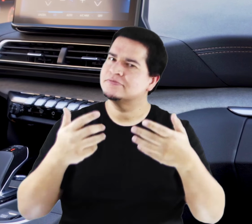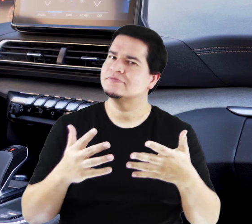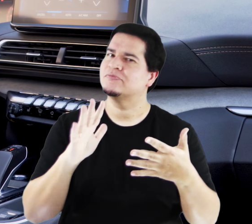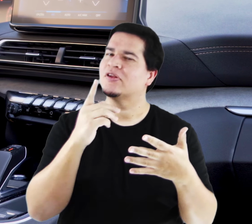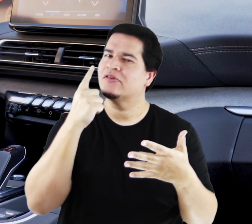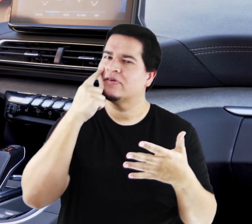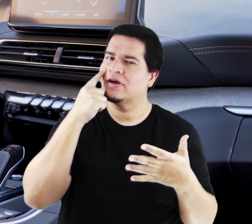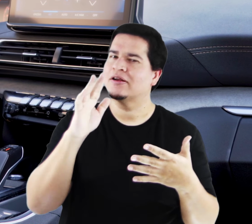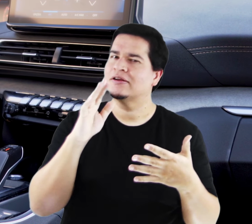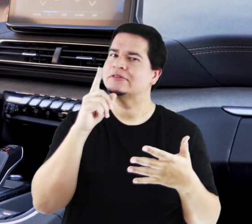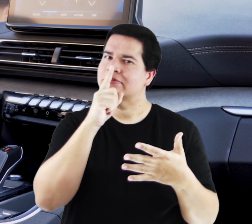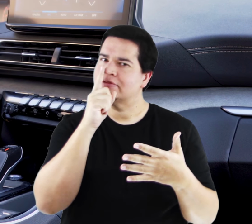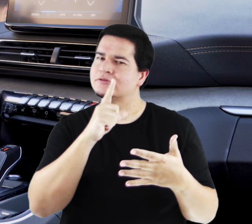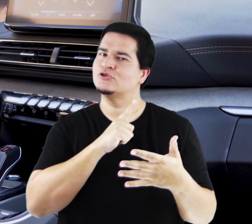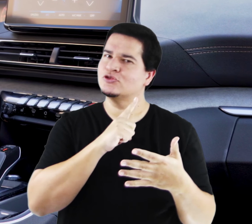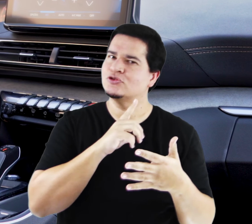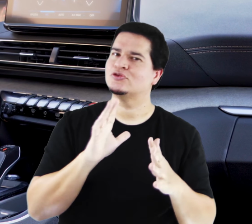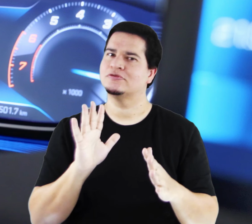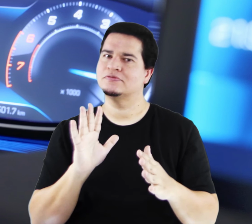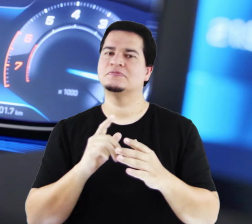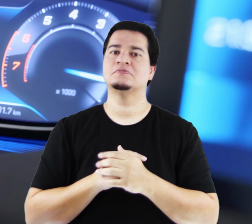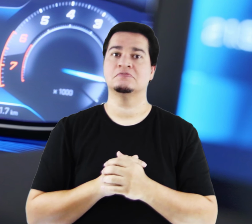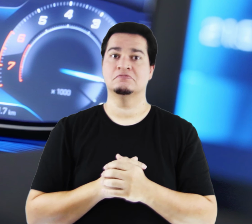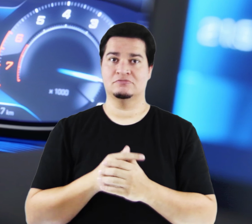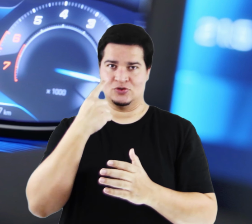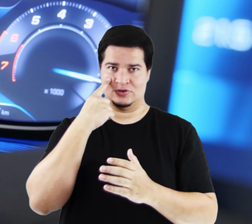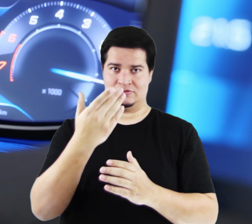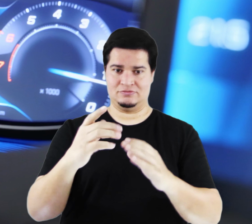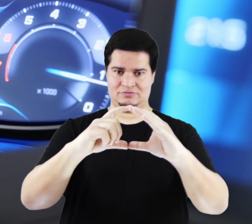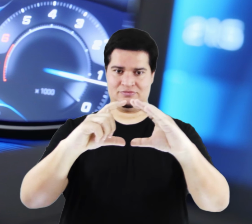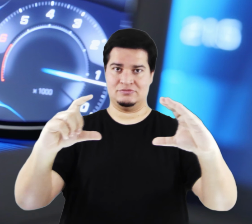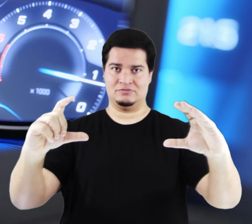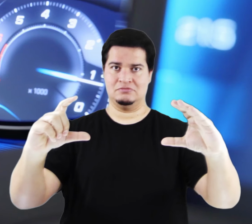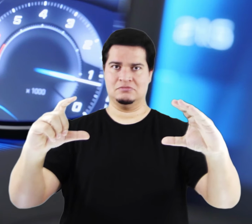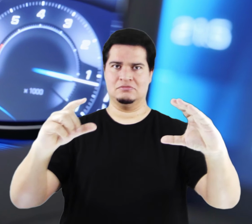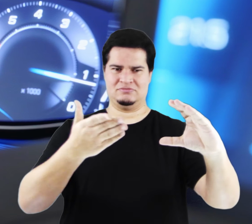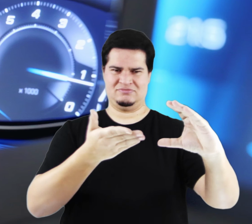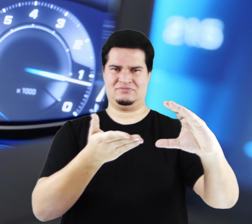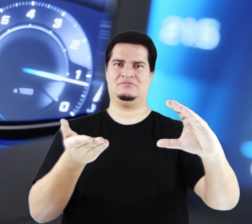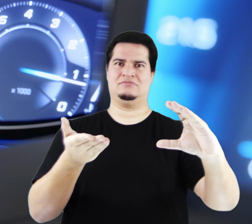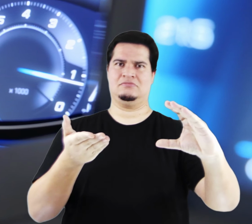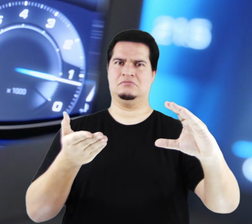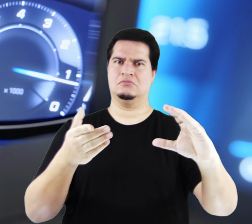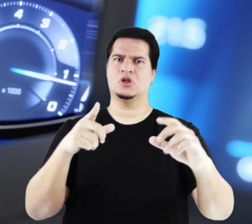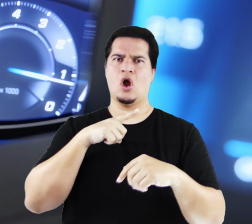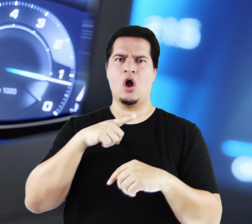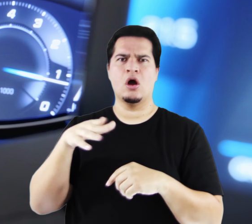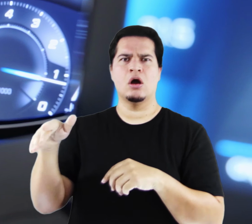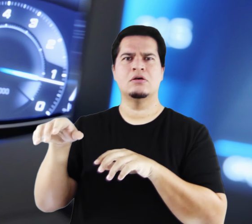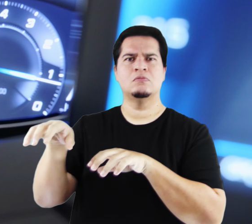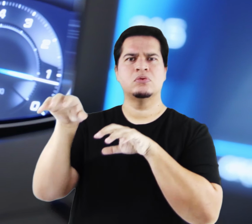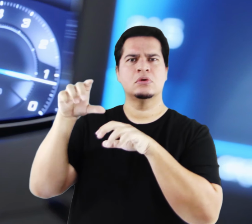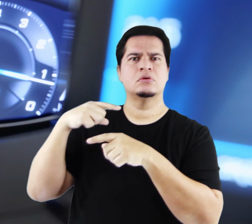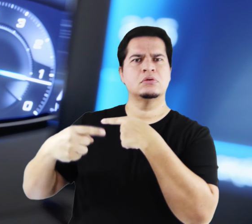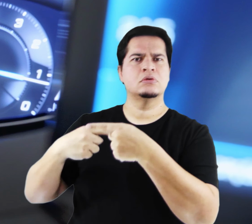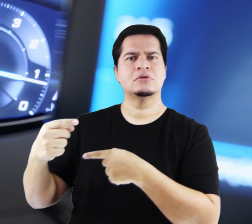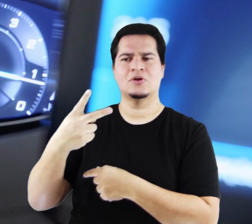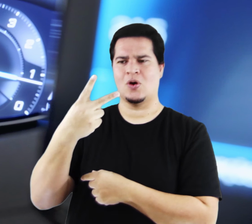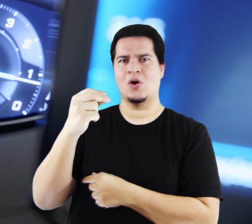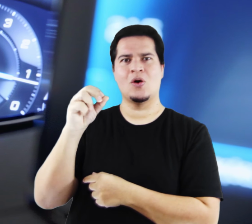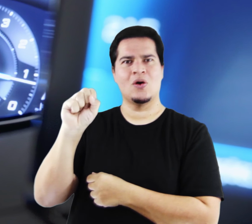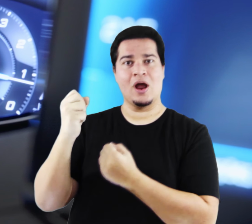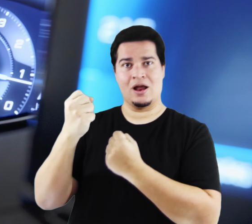te dar um certo dissabor. Um exemplo, por exemplo, é o cluster, né? O painel de instrumentos aqui. Poxa, dentro da família Peugeot a gente tem aquele 208, aquele